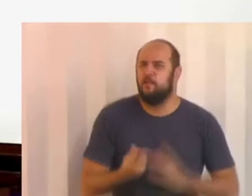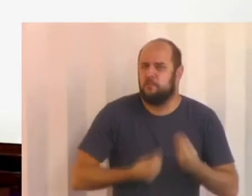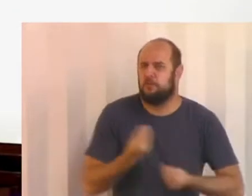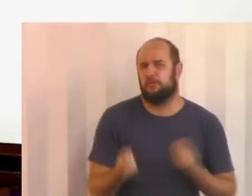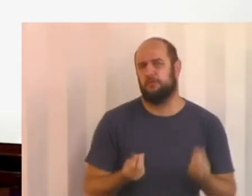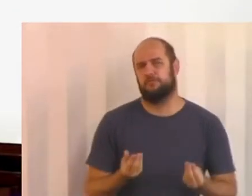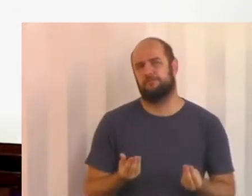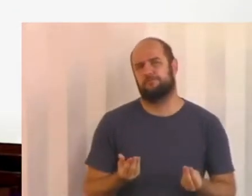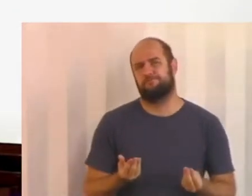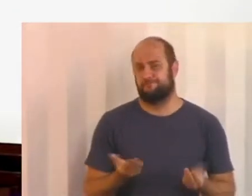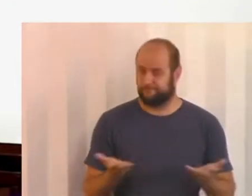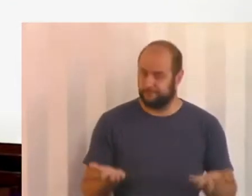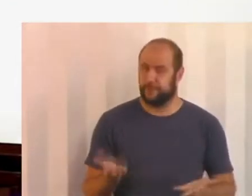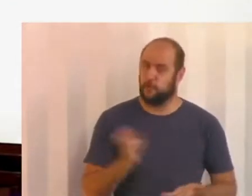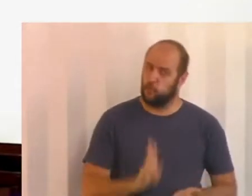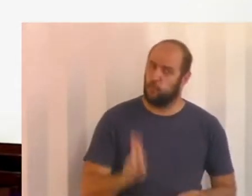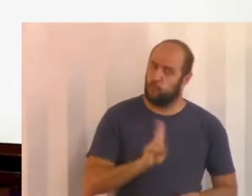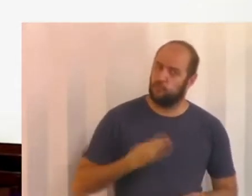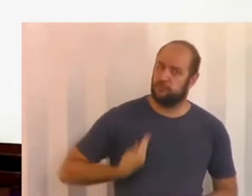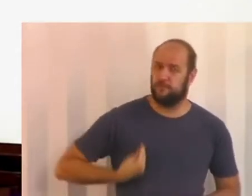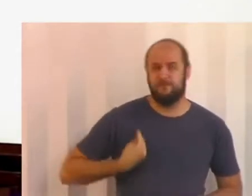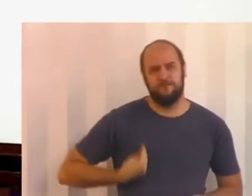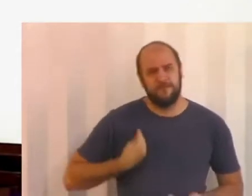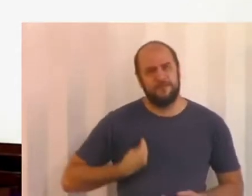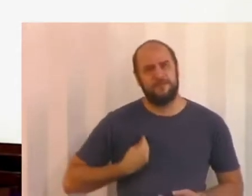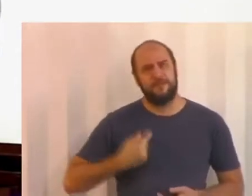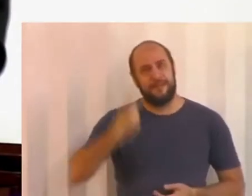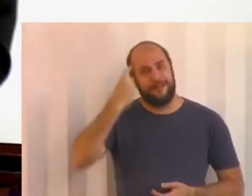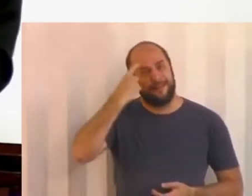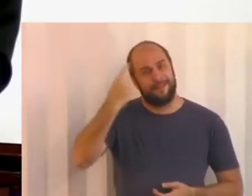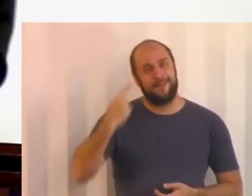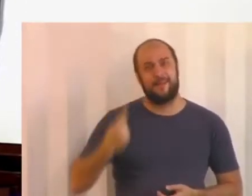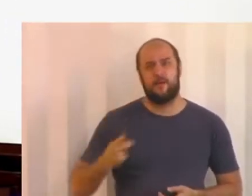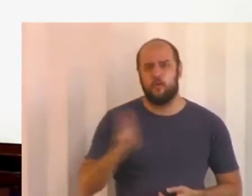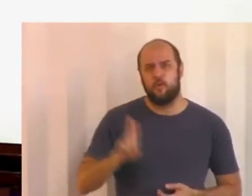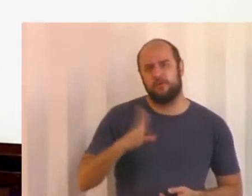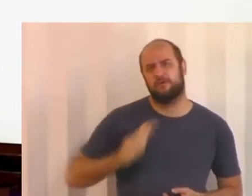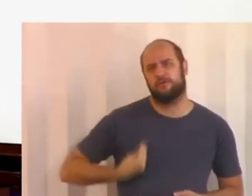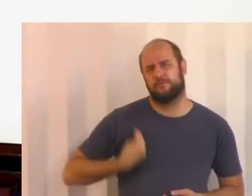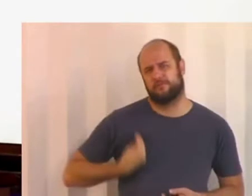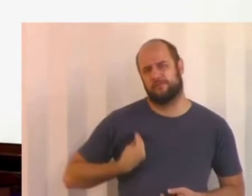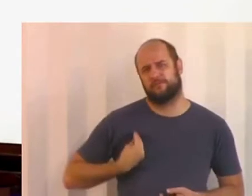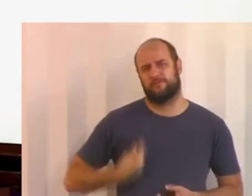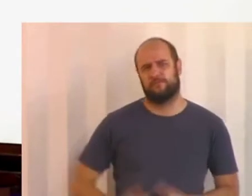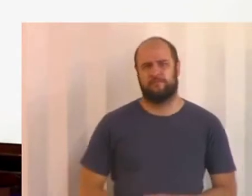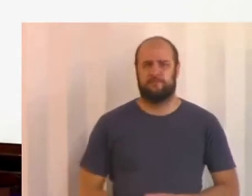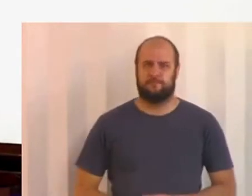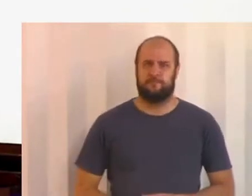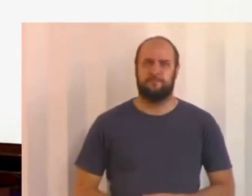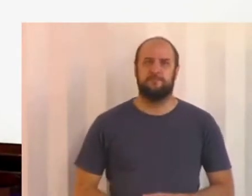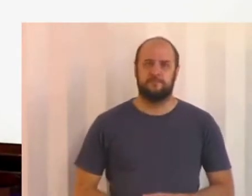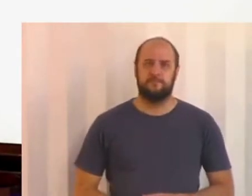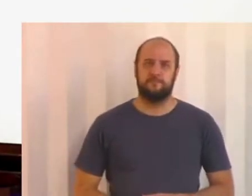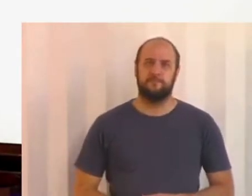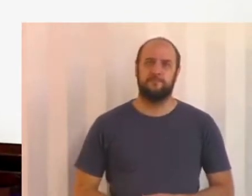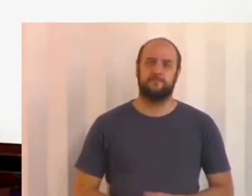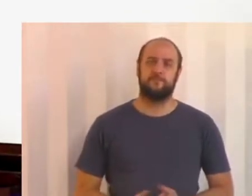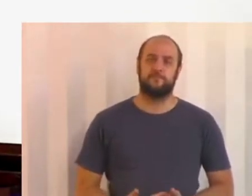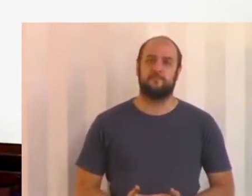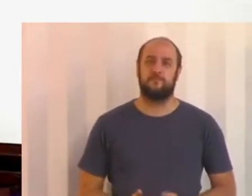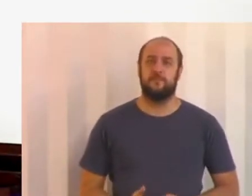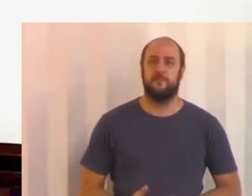Aplicando esses conceitos, esses ensinos que a palavra do Senhor nos ensina, mediante a